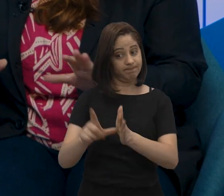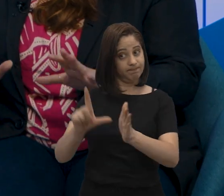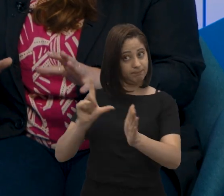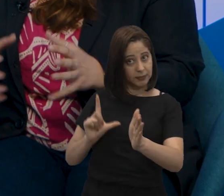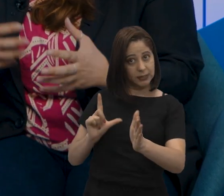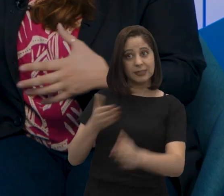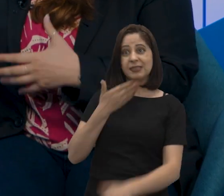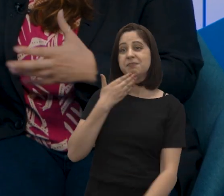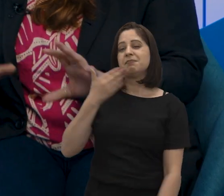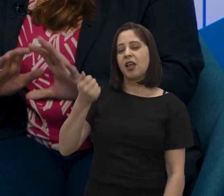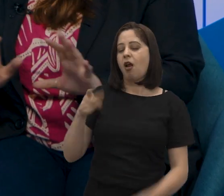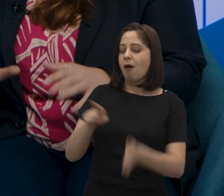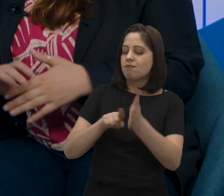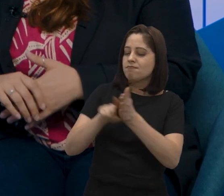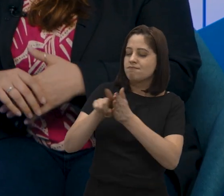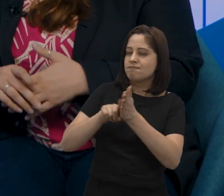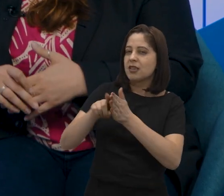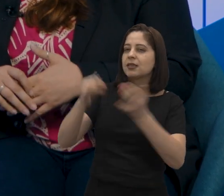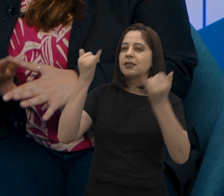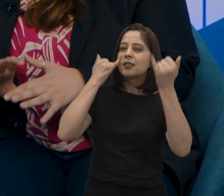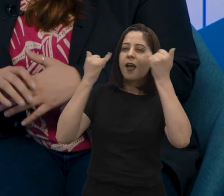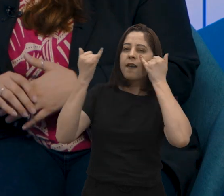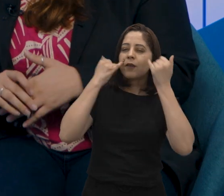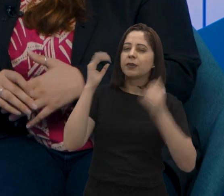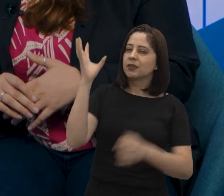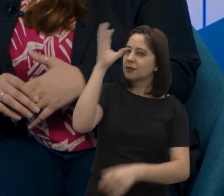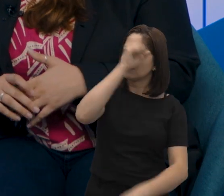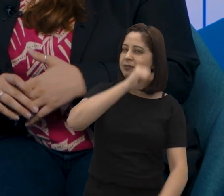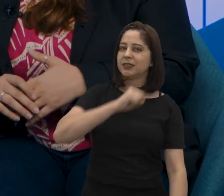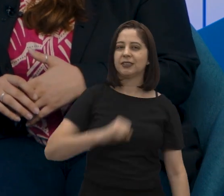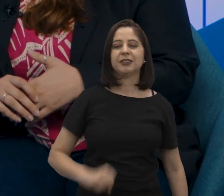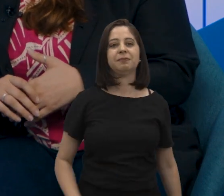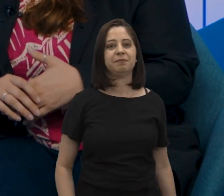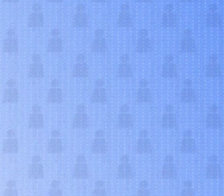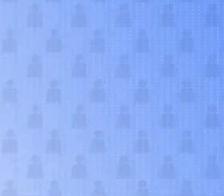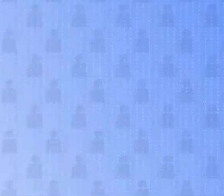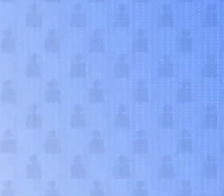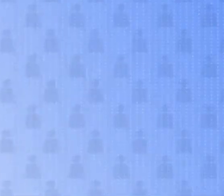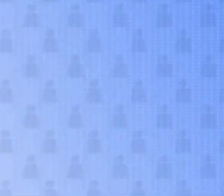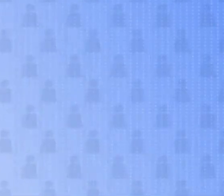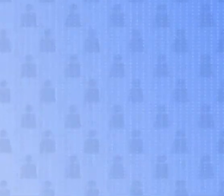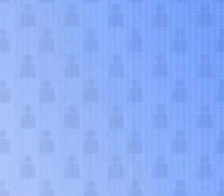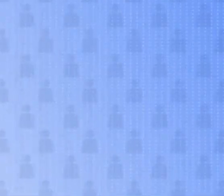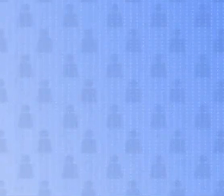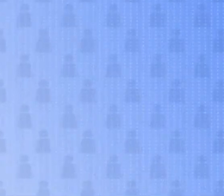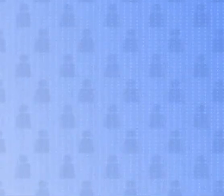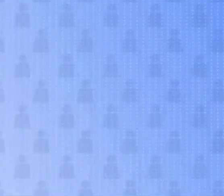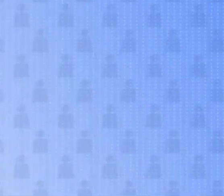informação por outras formas, acho que é o conselho que fica, né? Perfeito.